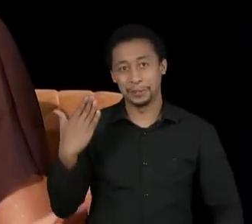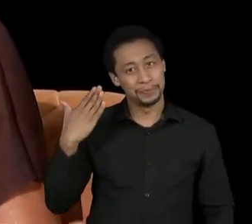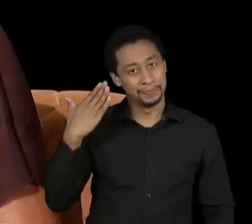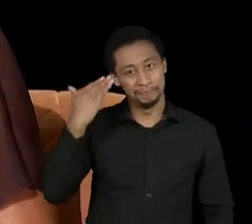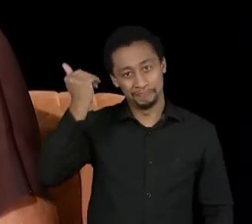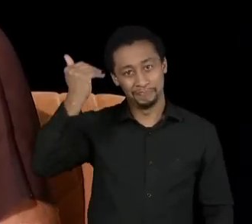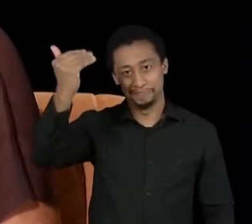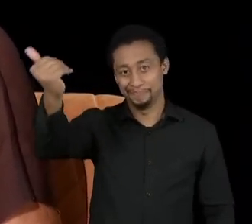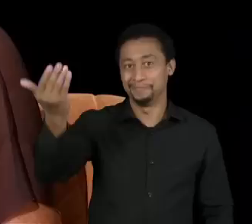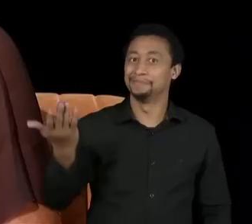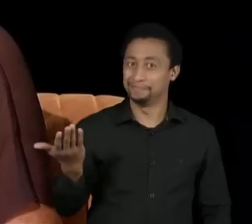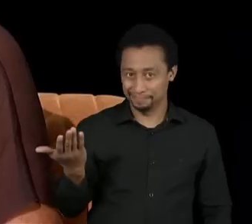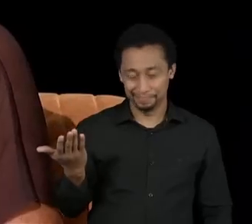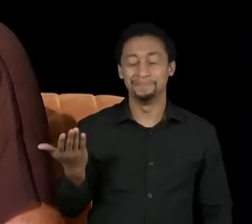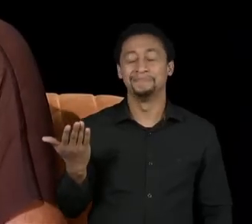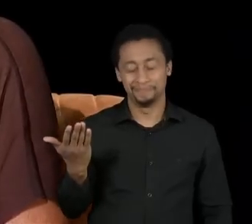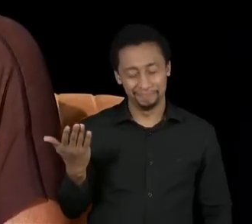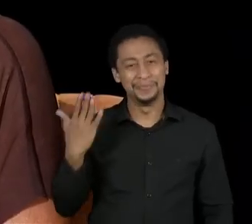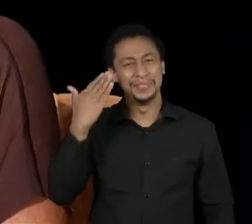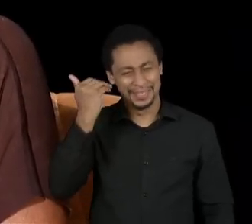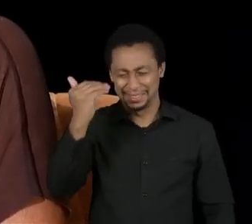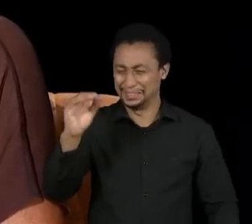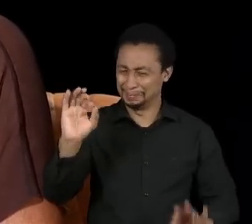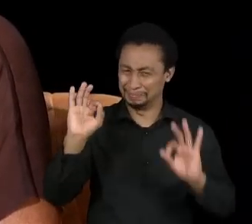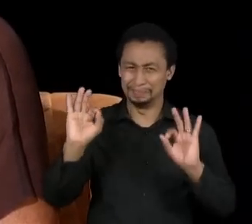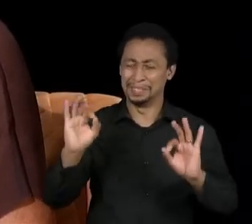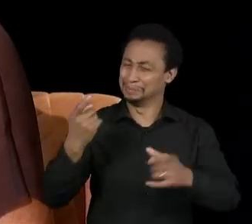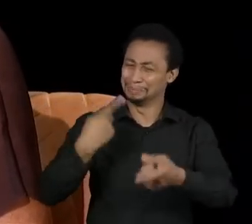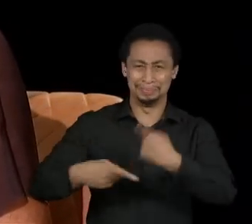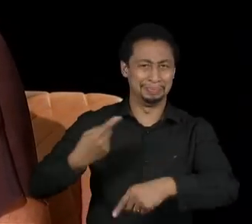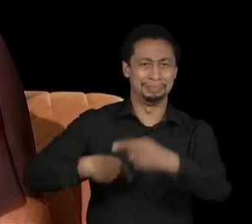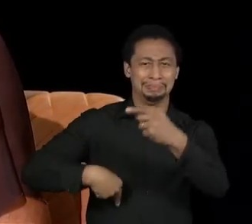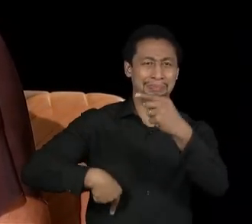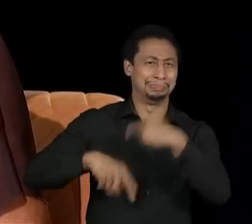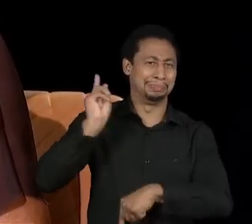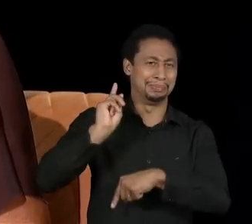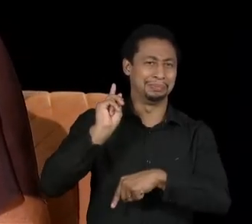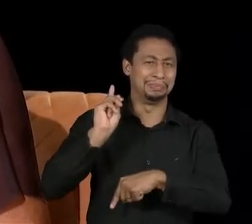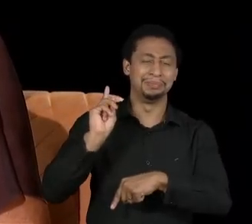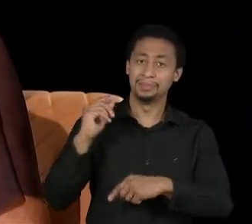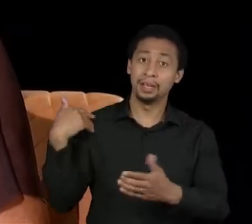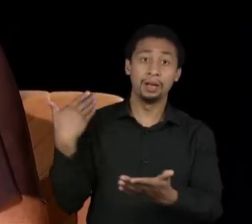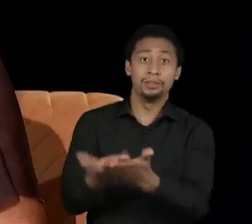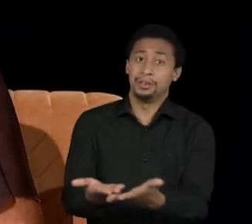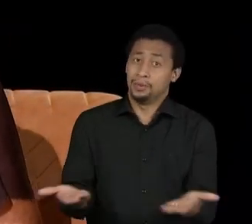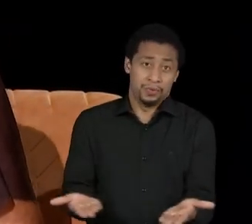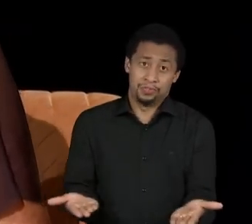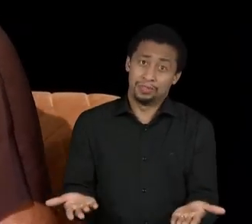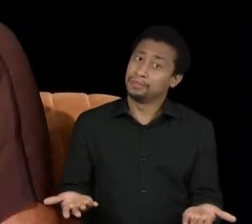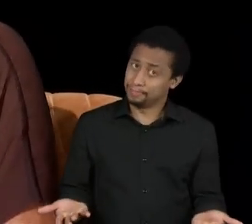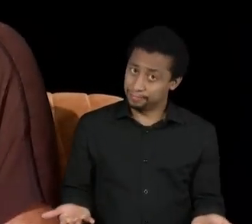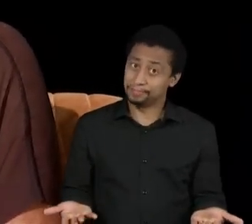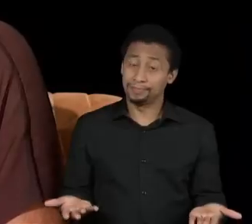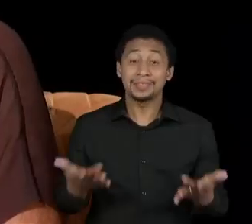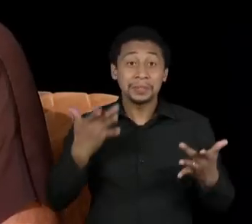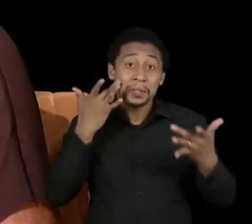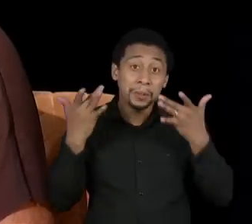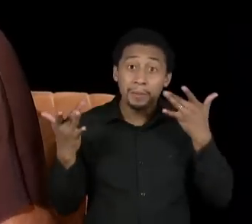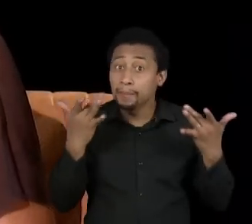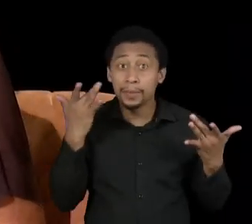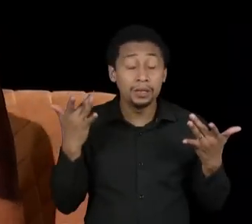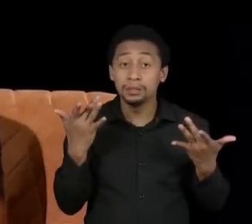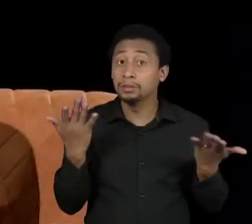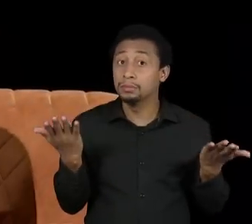coisa sensacional, que é até hoje, né? Que é uma peça